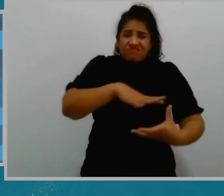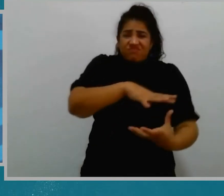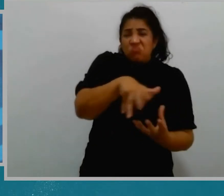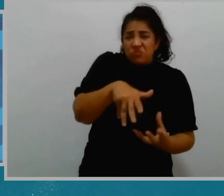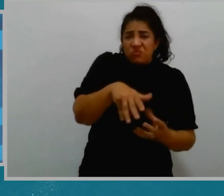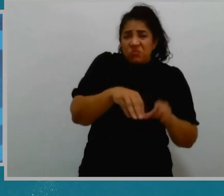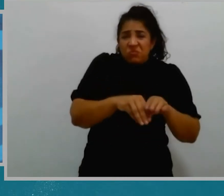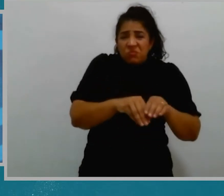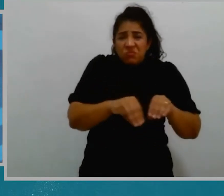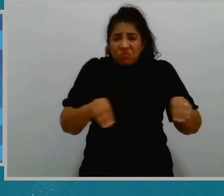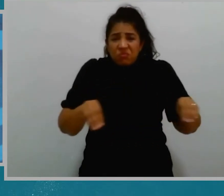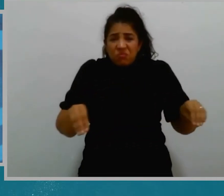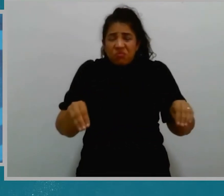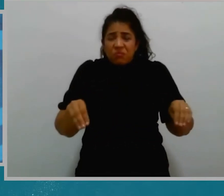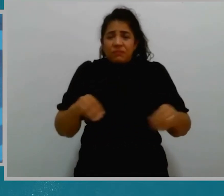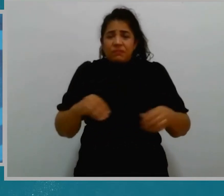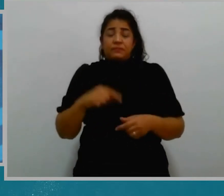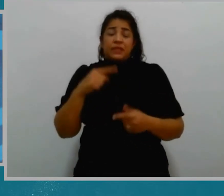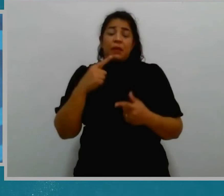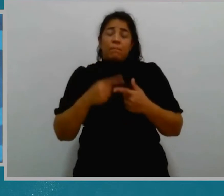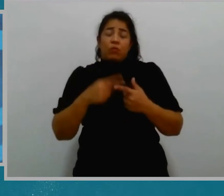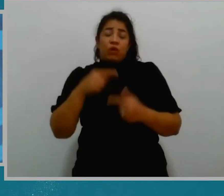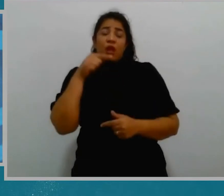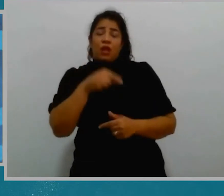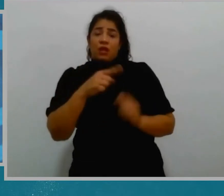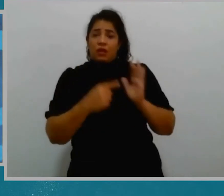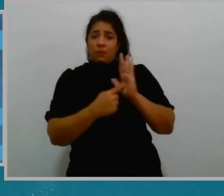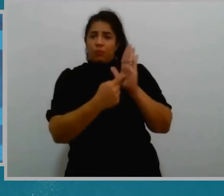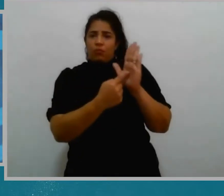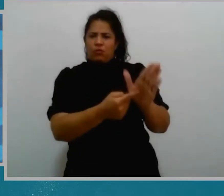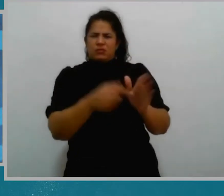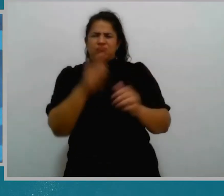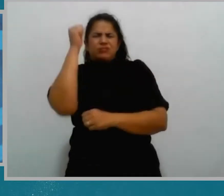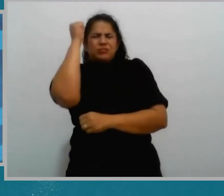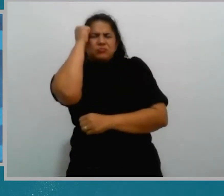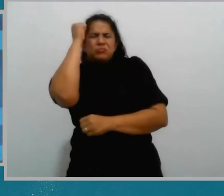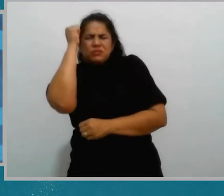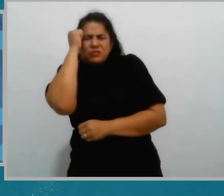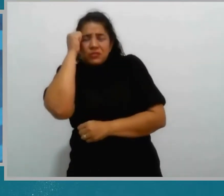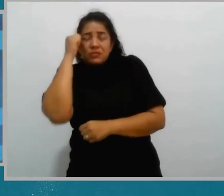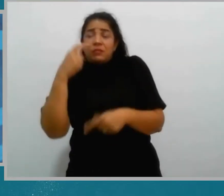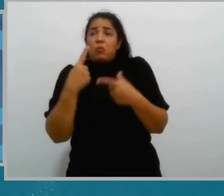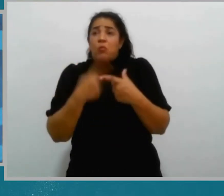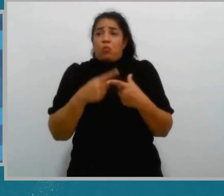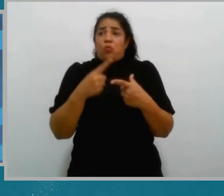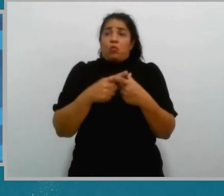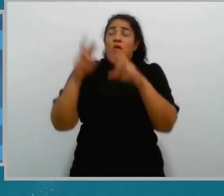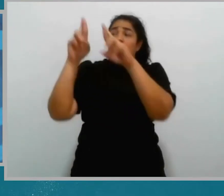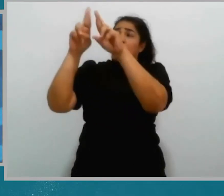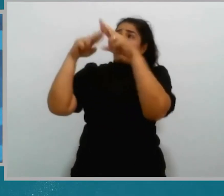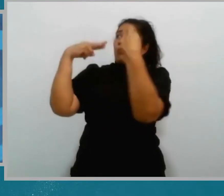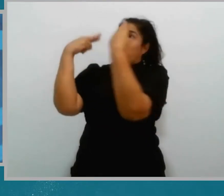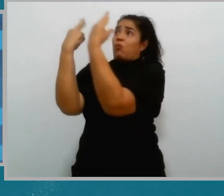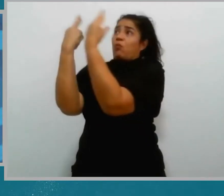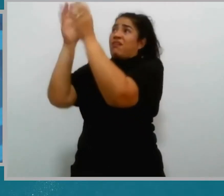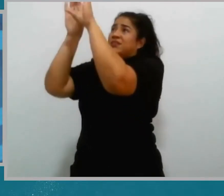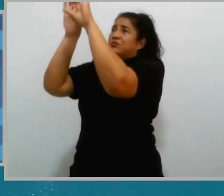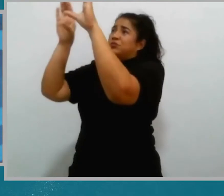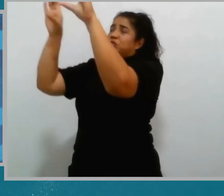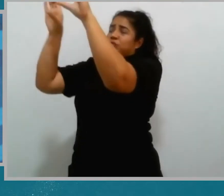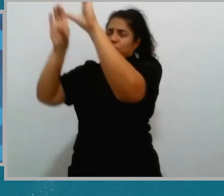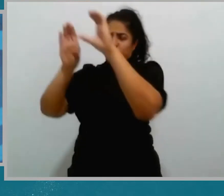Porque aqui diz: arrependei-vos, porque está próximo ao reino dos céus. Não é para fazer conversão e ficar na